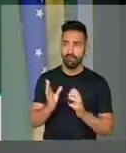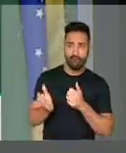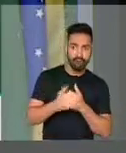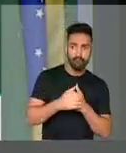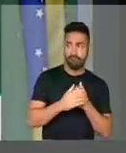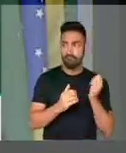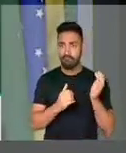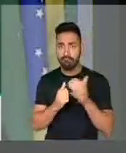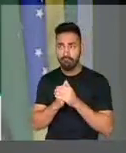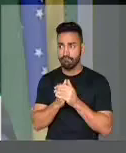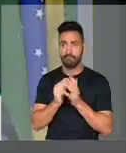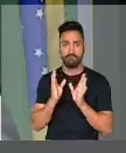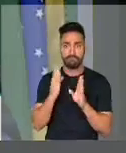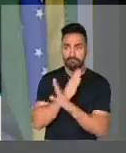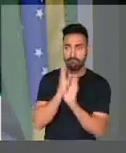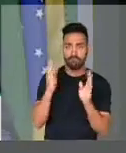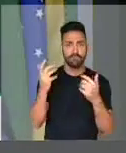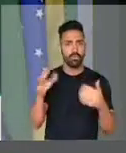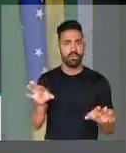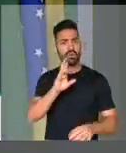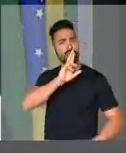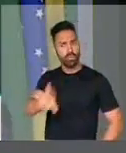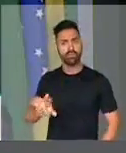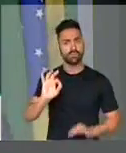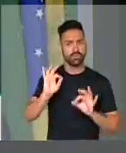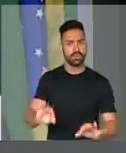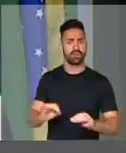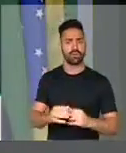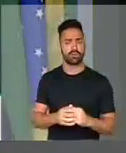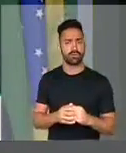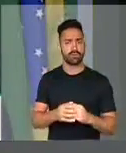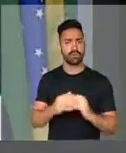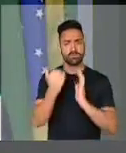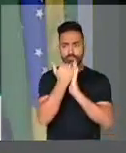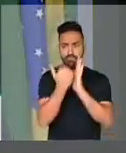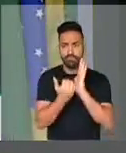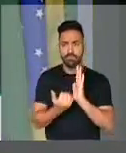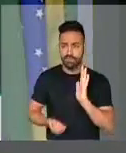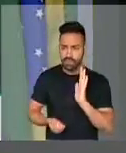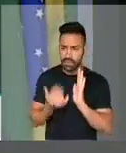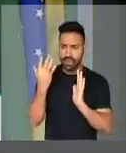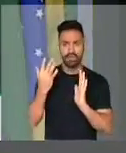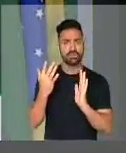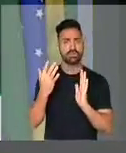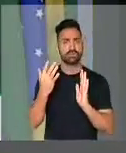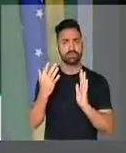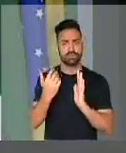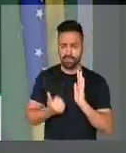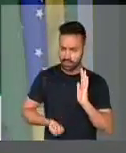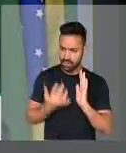desviando exatamente a questão maior, que é prestar conta do suado